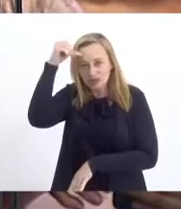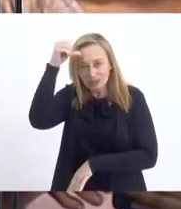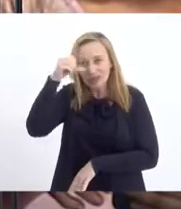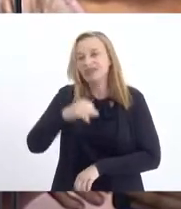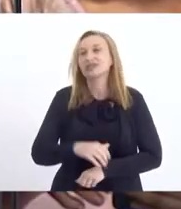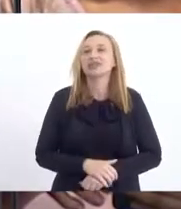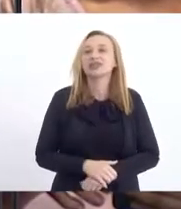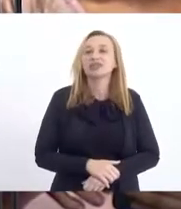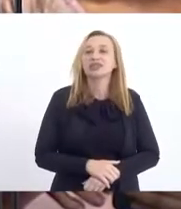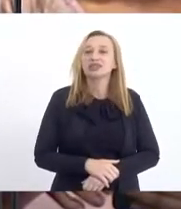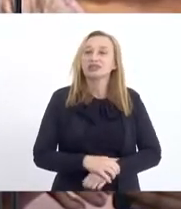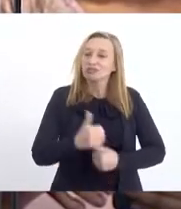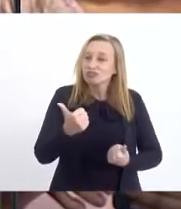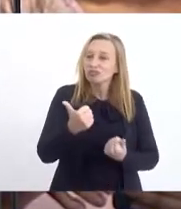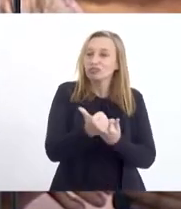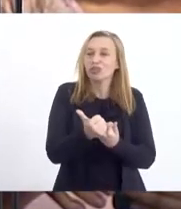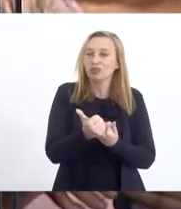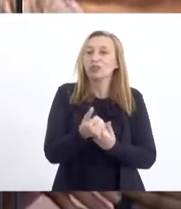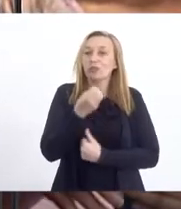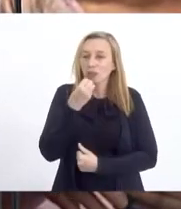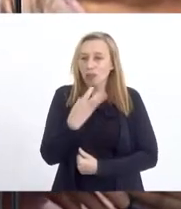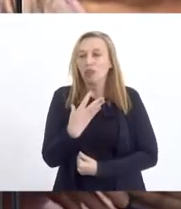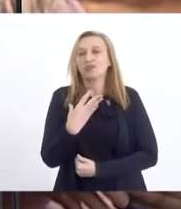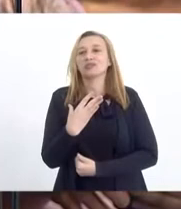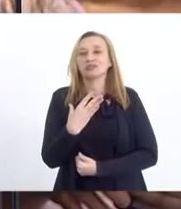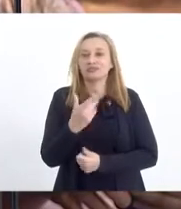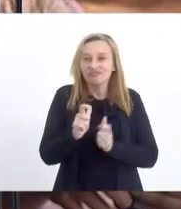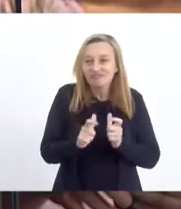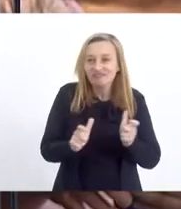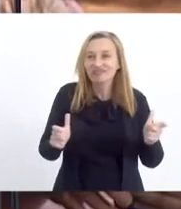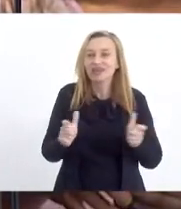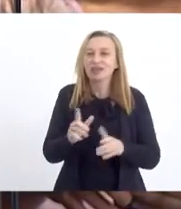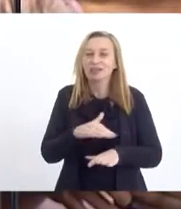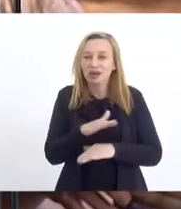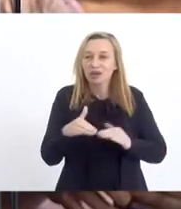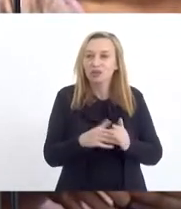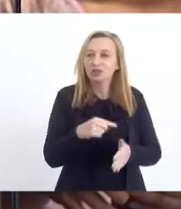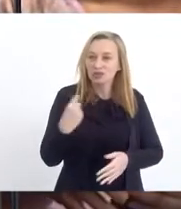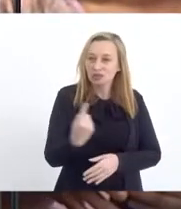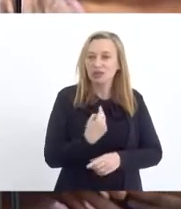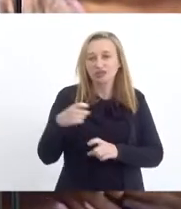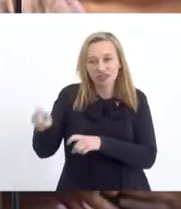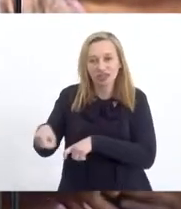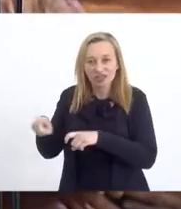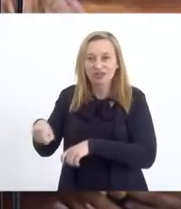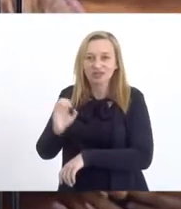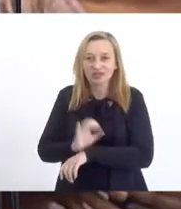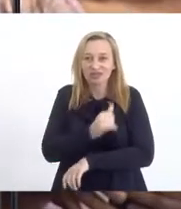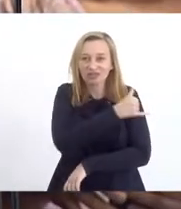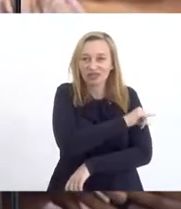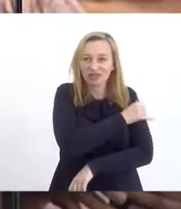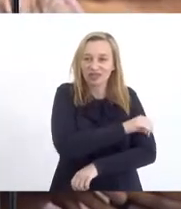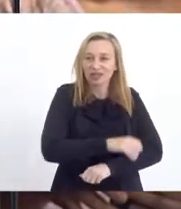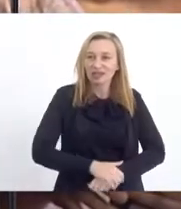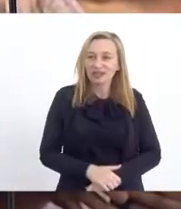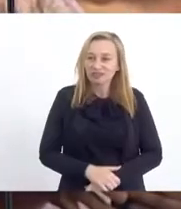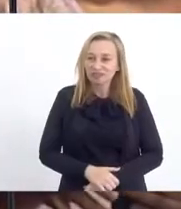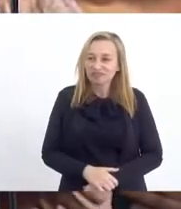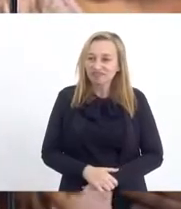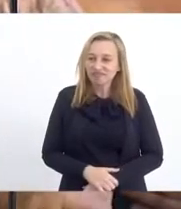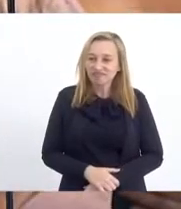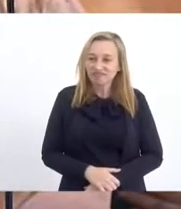Castro, que tem dado um suporte muito bom e muito grande para todos nós no interior do Estado do Rio de Janeiro.